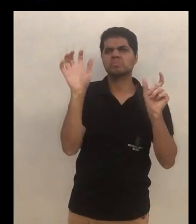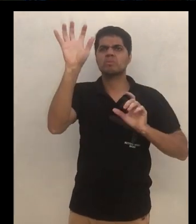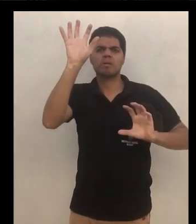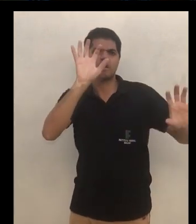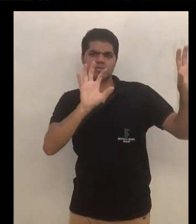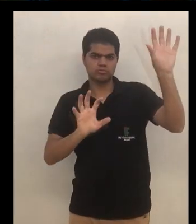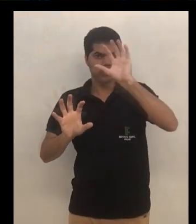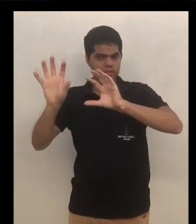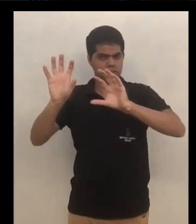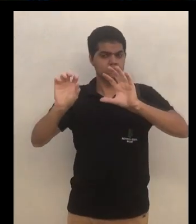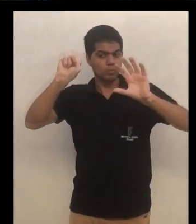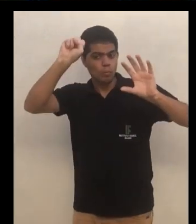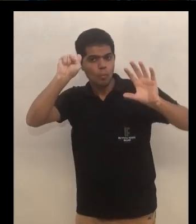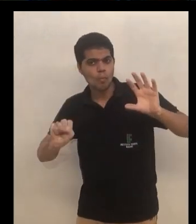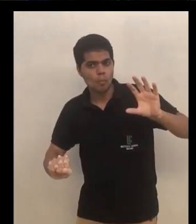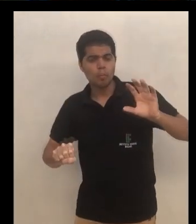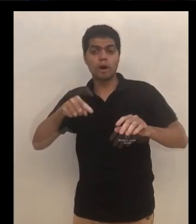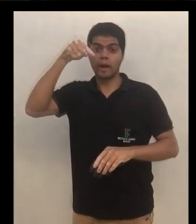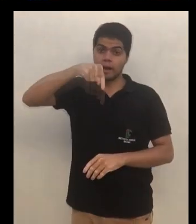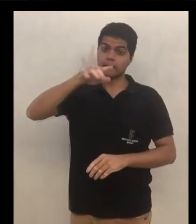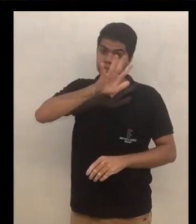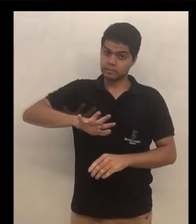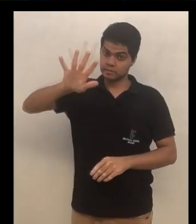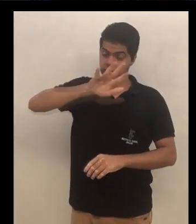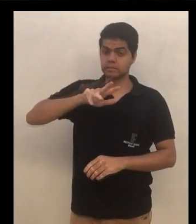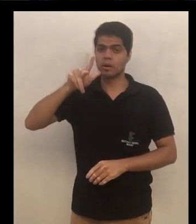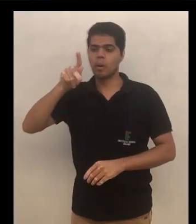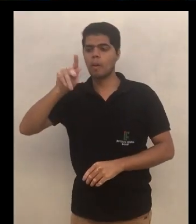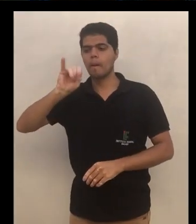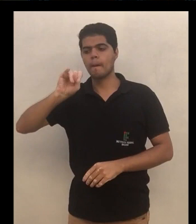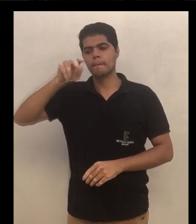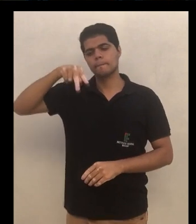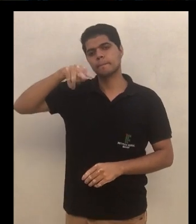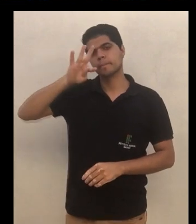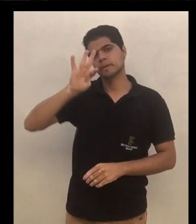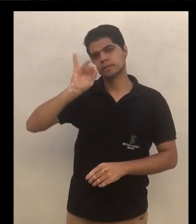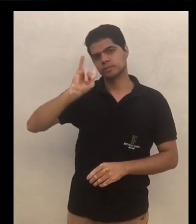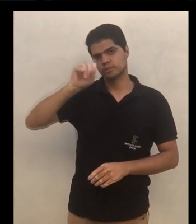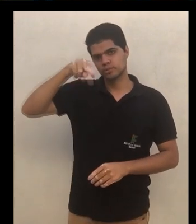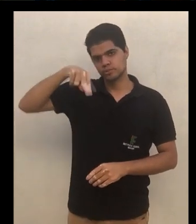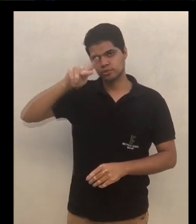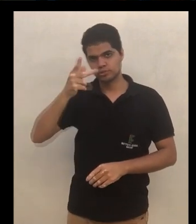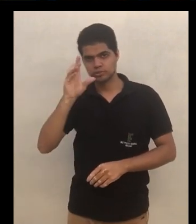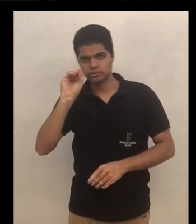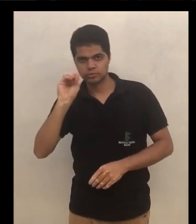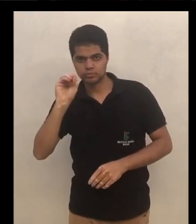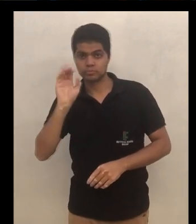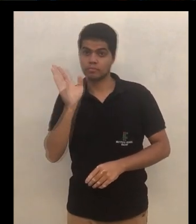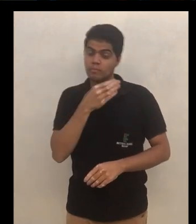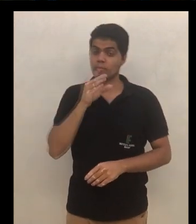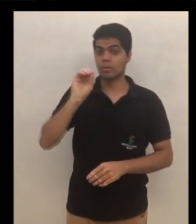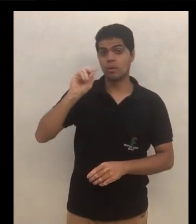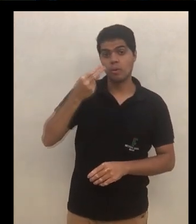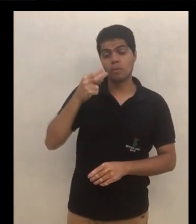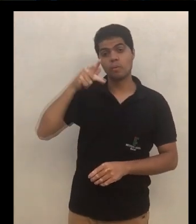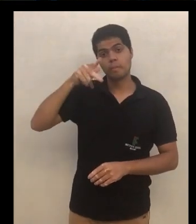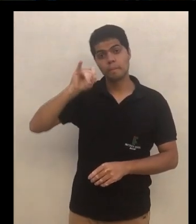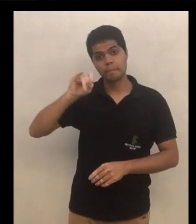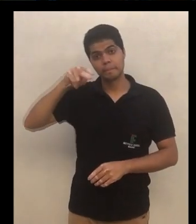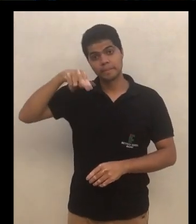Aqui a gente usa muito termo pintinhos e pintainhas. Observem, gente, eu chamo a atenção que